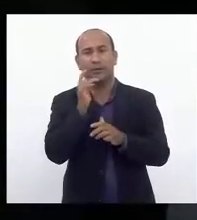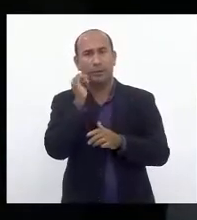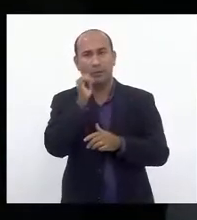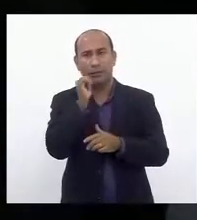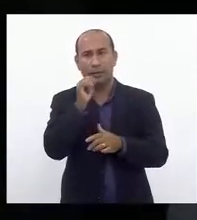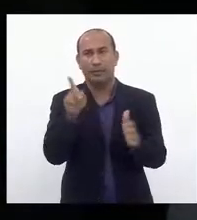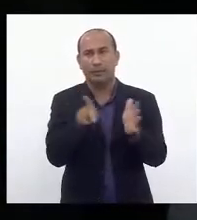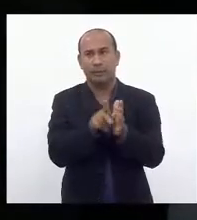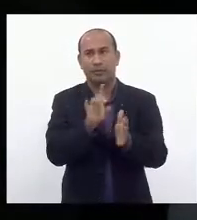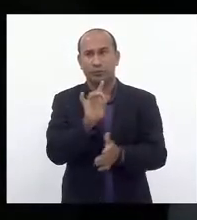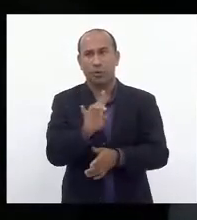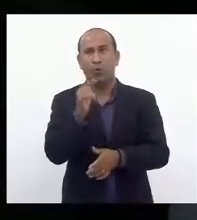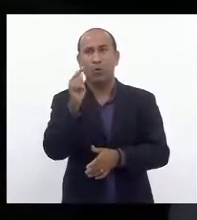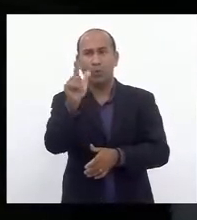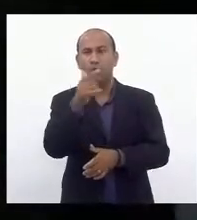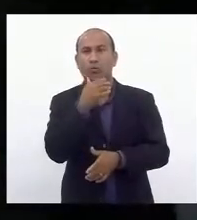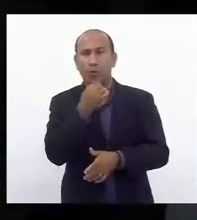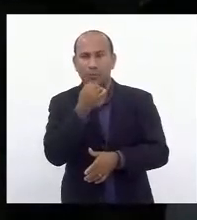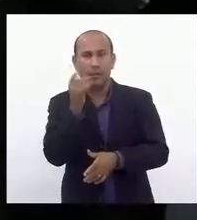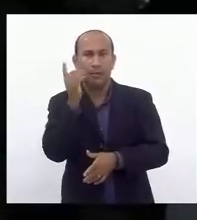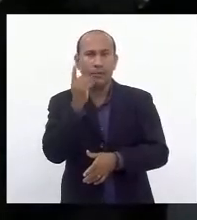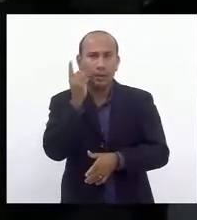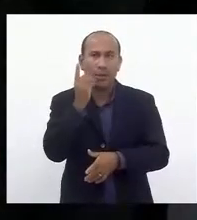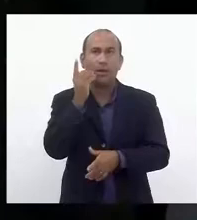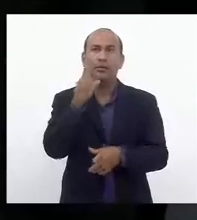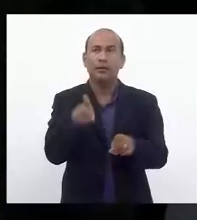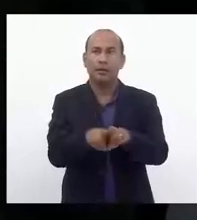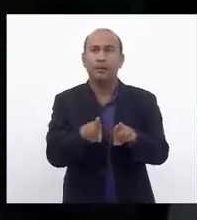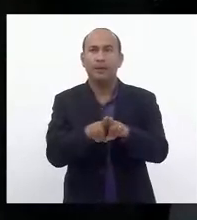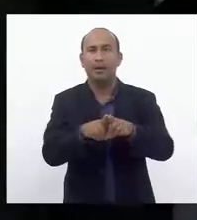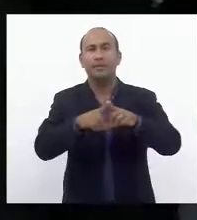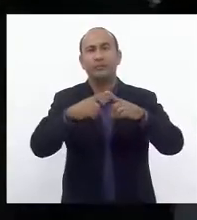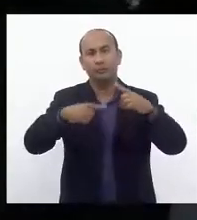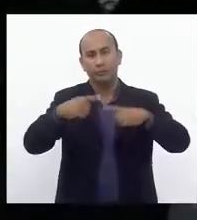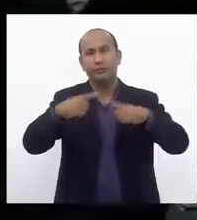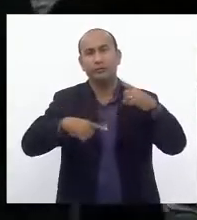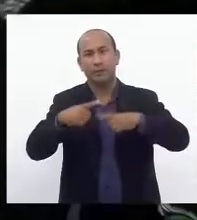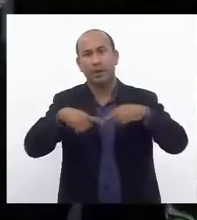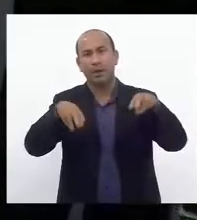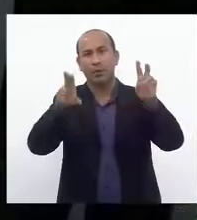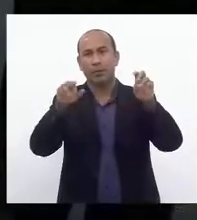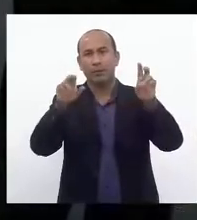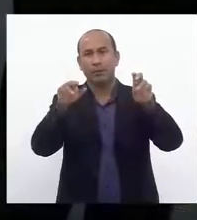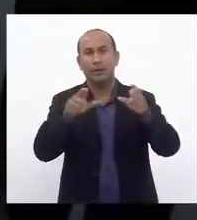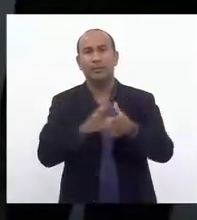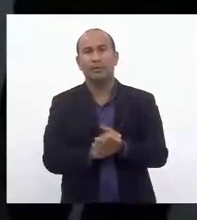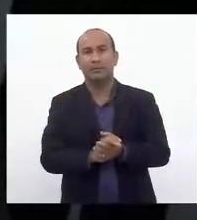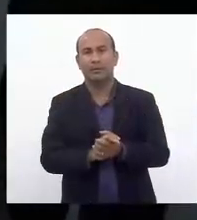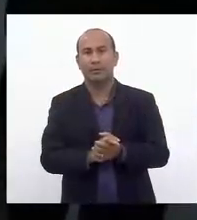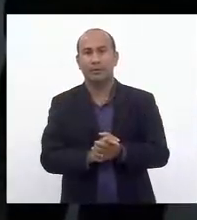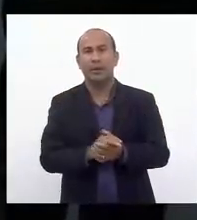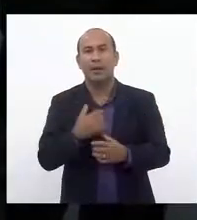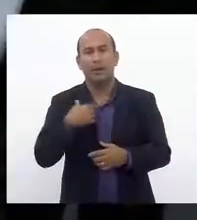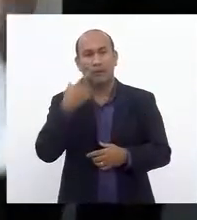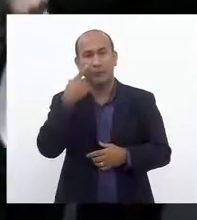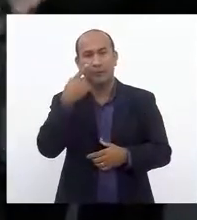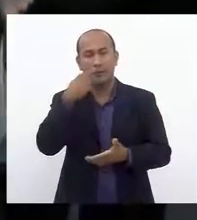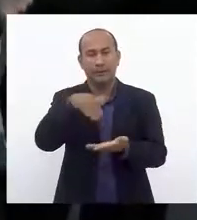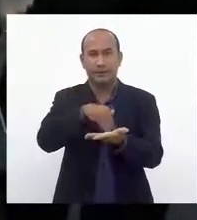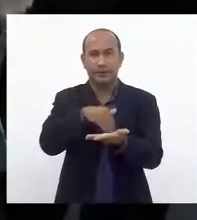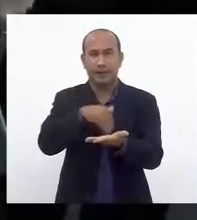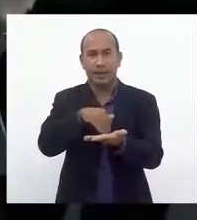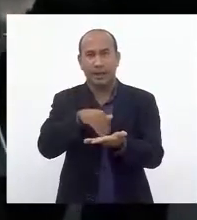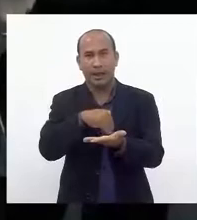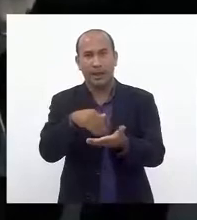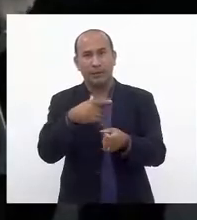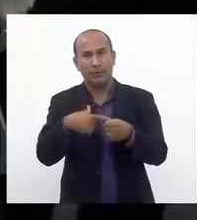feminina. Há outros deputados homens que fazem essa discussão da temática, que têm experiência no tema. Eu fui secretário municipal